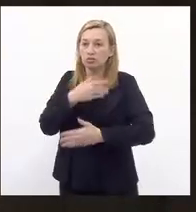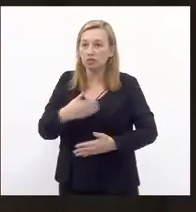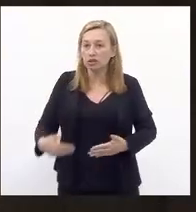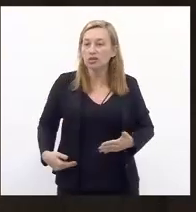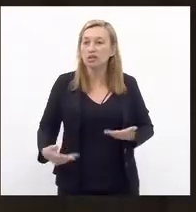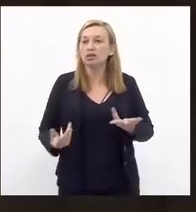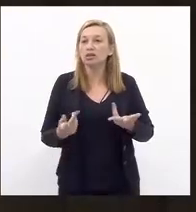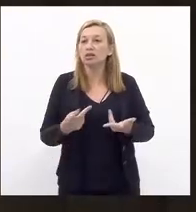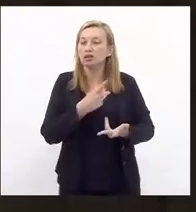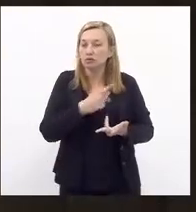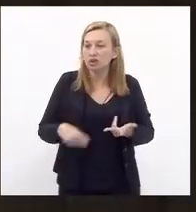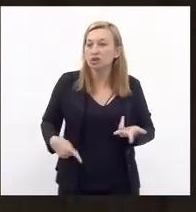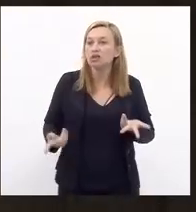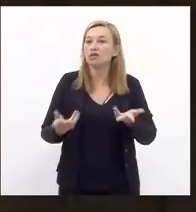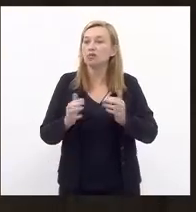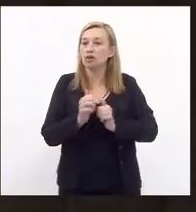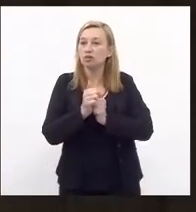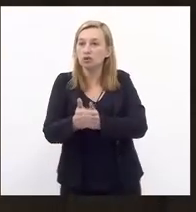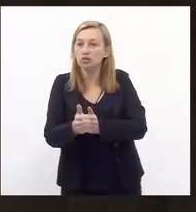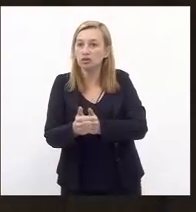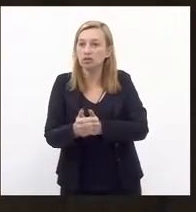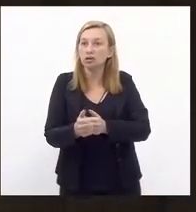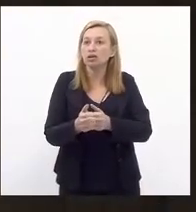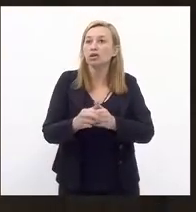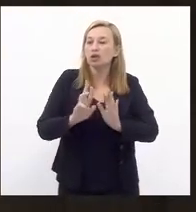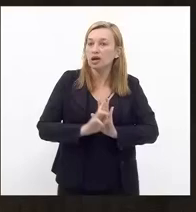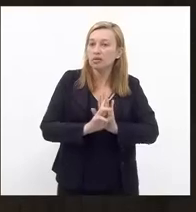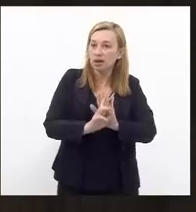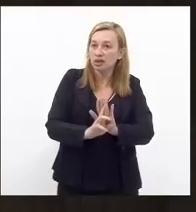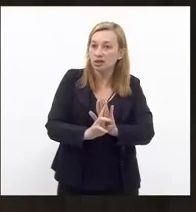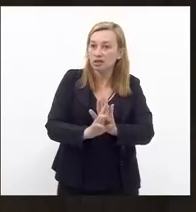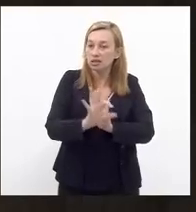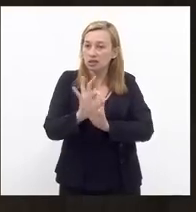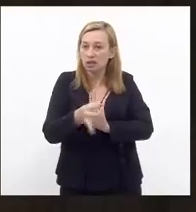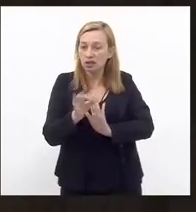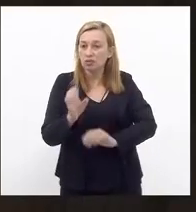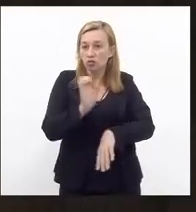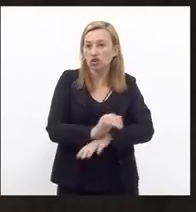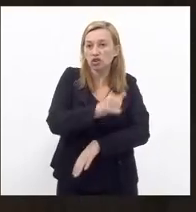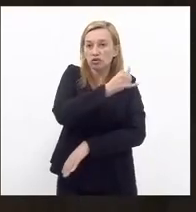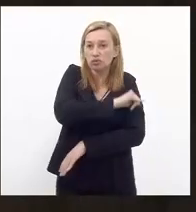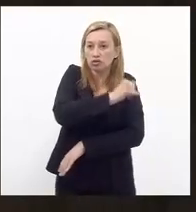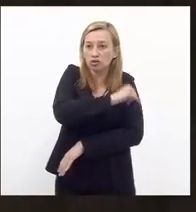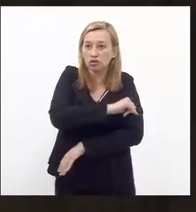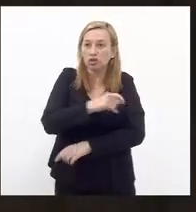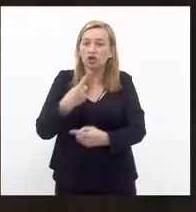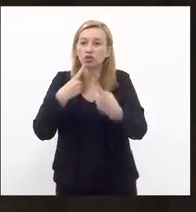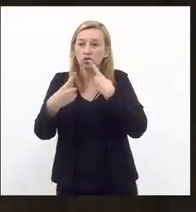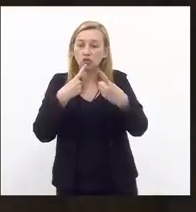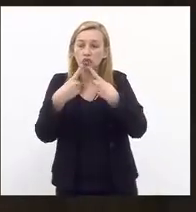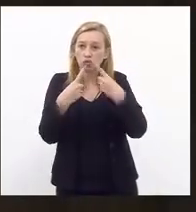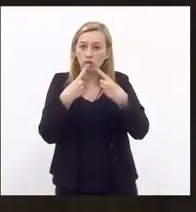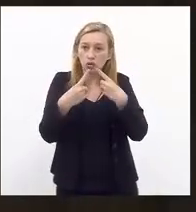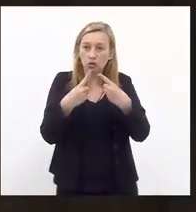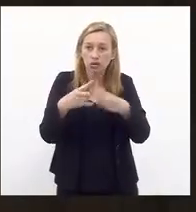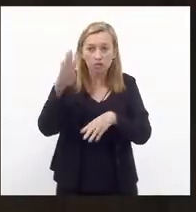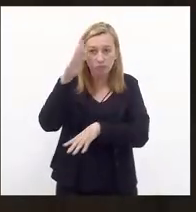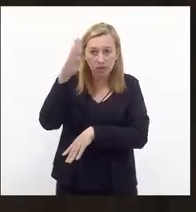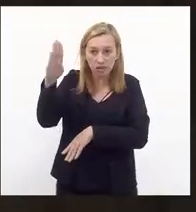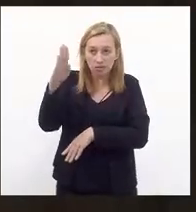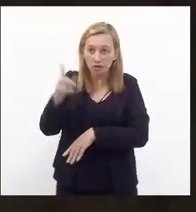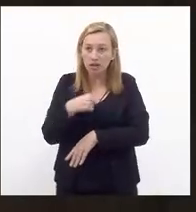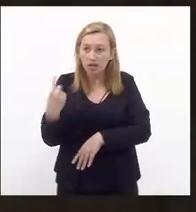pela produção o que demonstra claramente que você nem se a representa o estado do Rio de Janeiro e discussões estruturante e